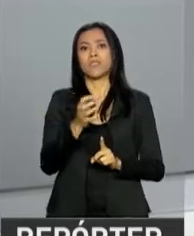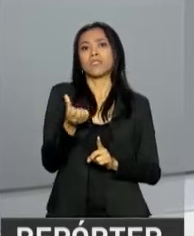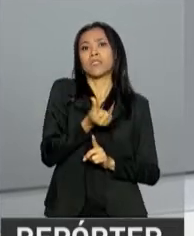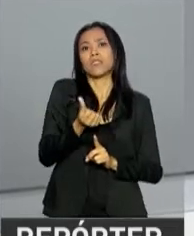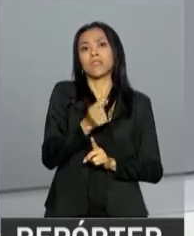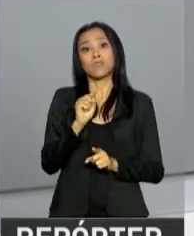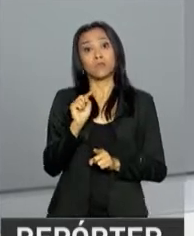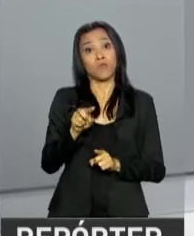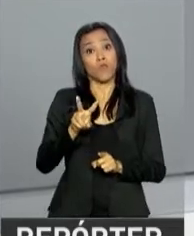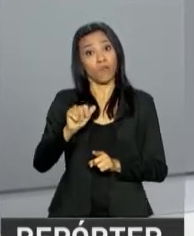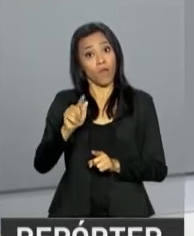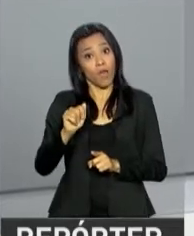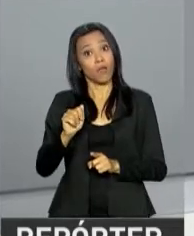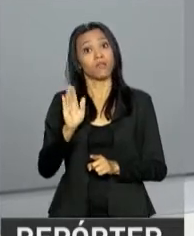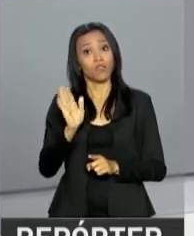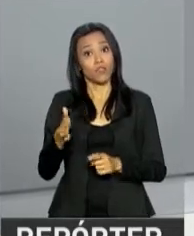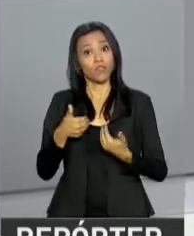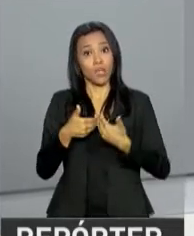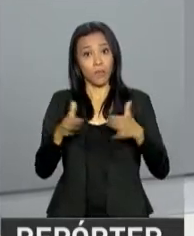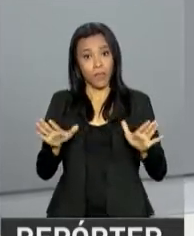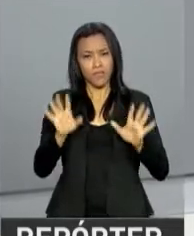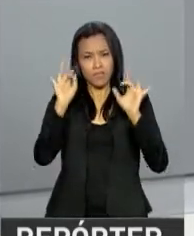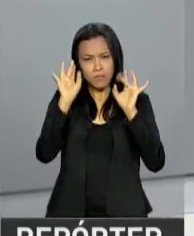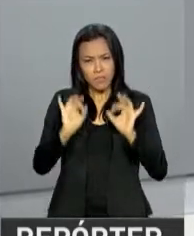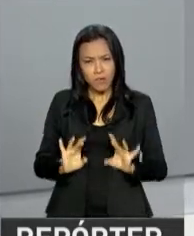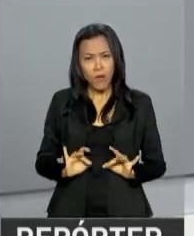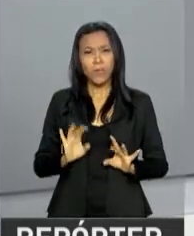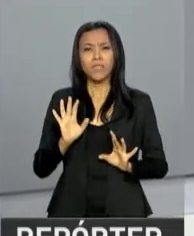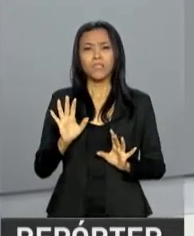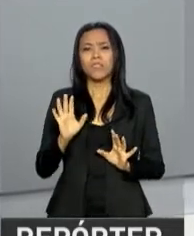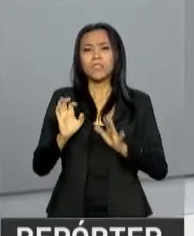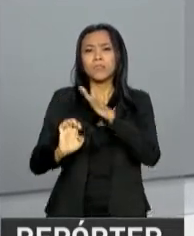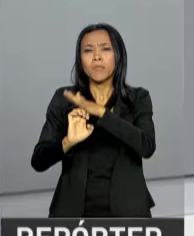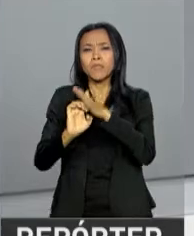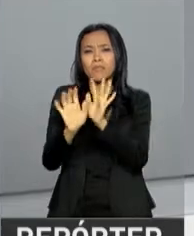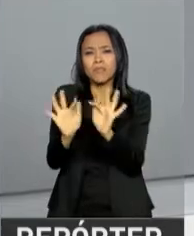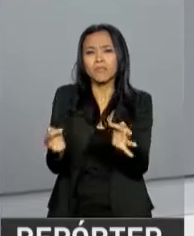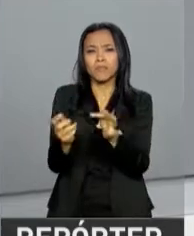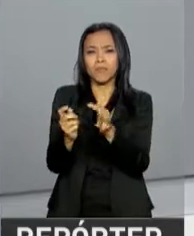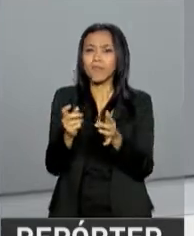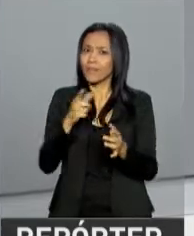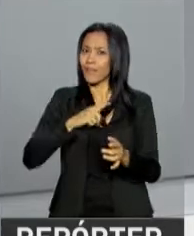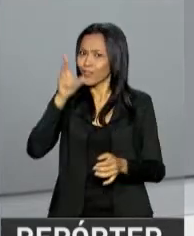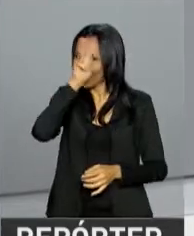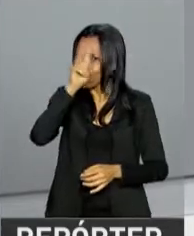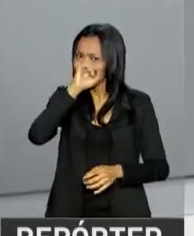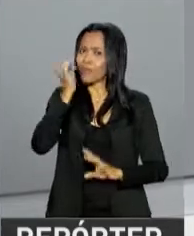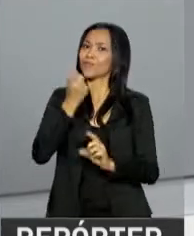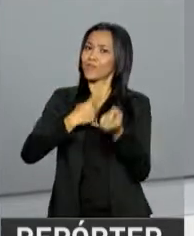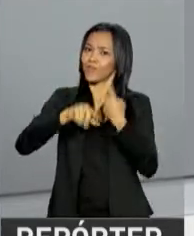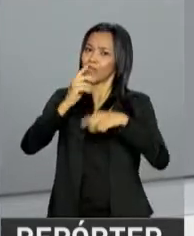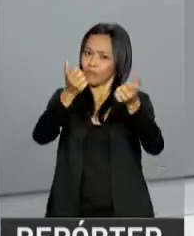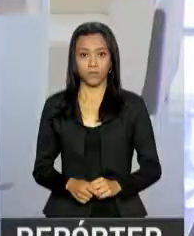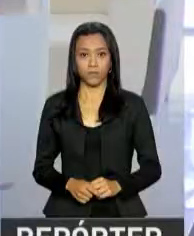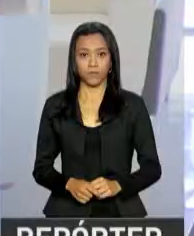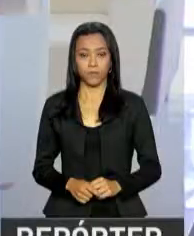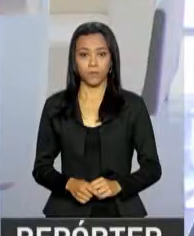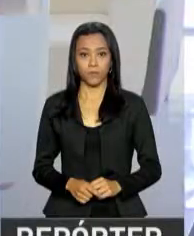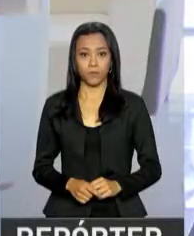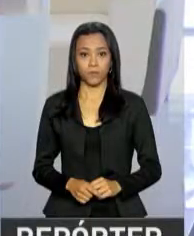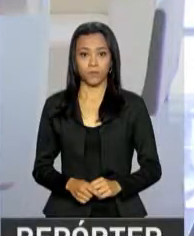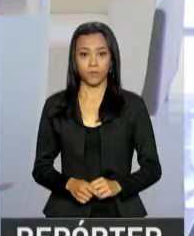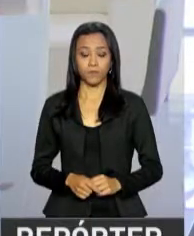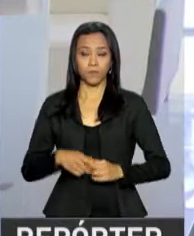vagas de emprego foram abertas especialmente os pequenos negócios que têm muitas histórias de sucesso para contar